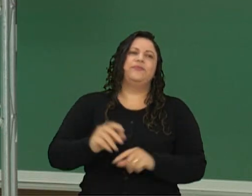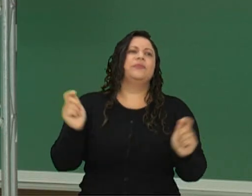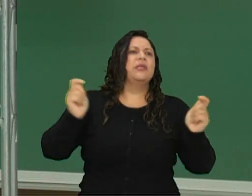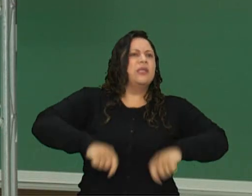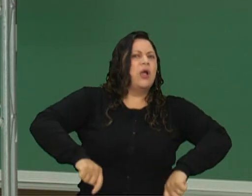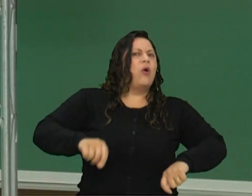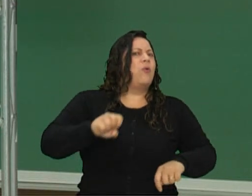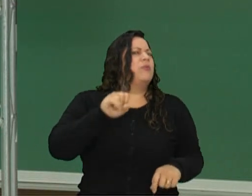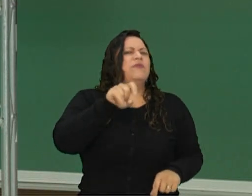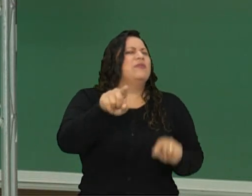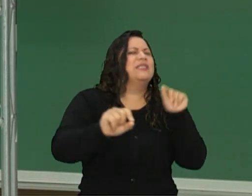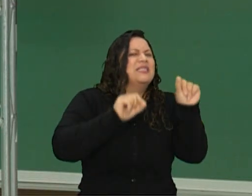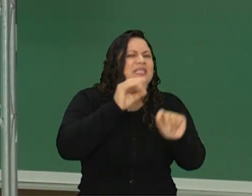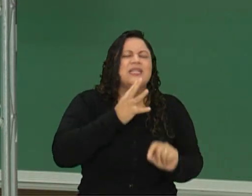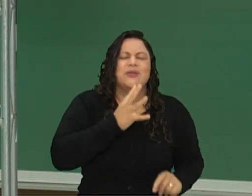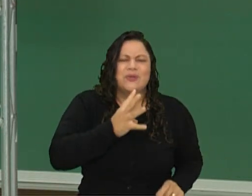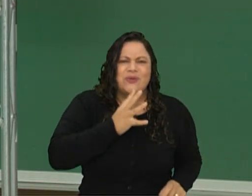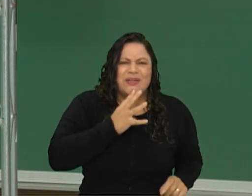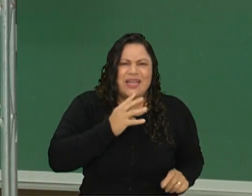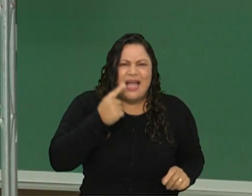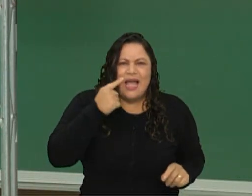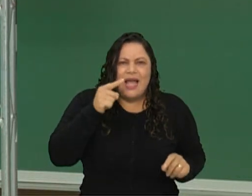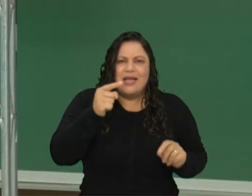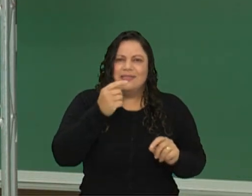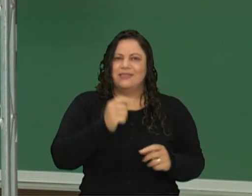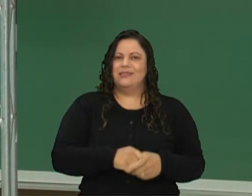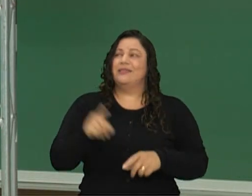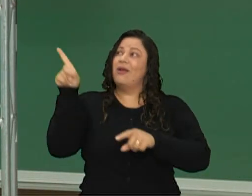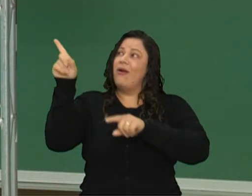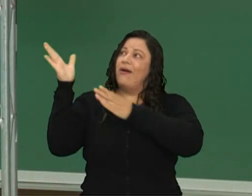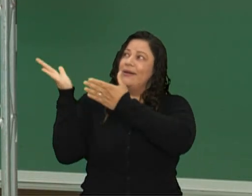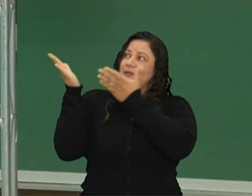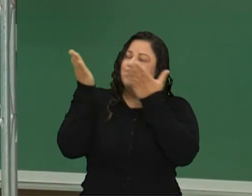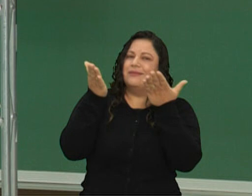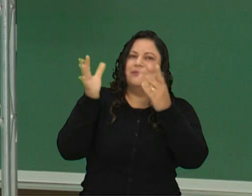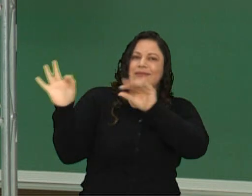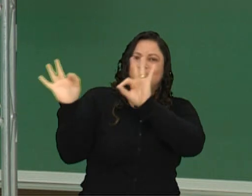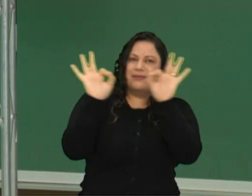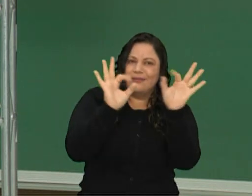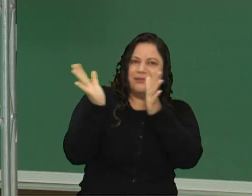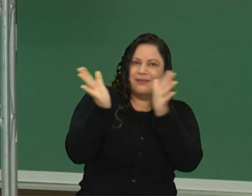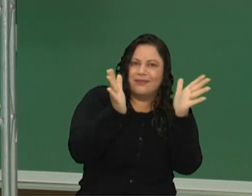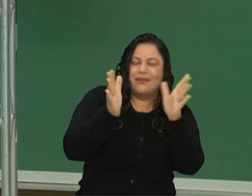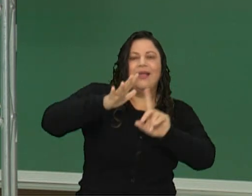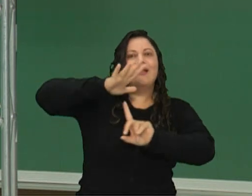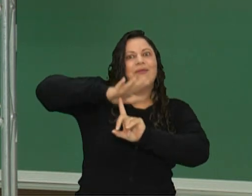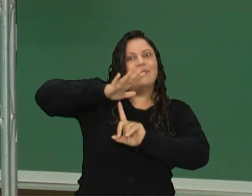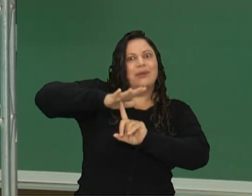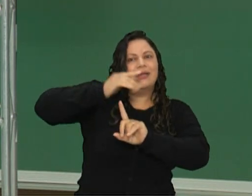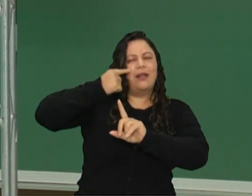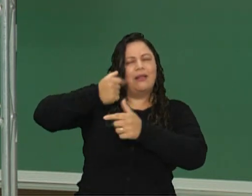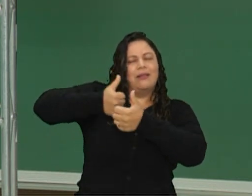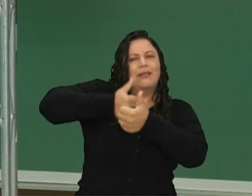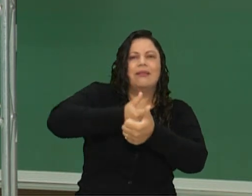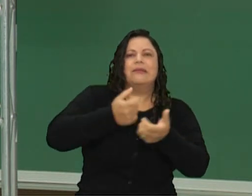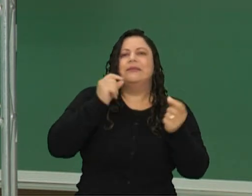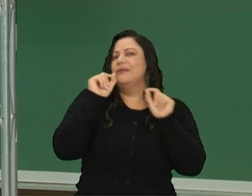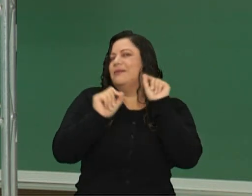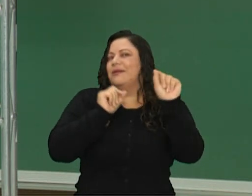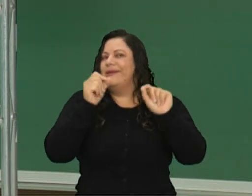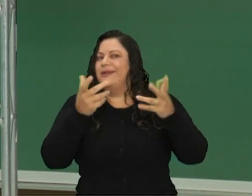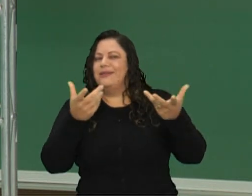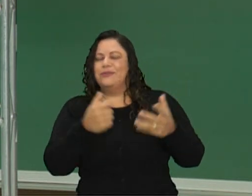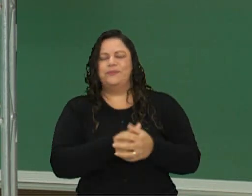não conhecesse essa imagem aqui, que para nós paranaenses é muito próxima da nossa realidade, por eliminação e